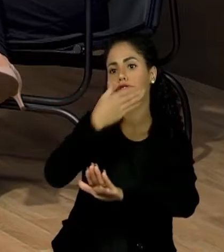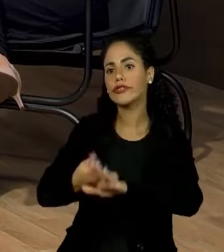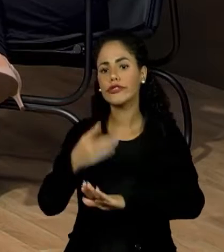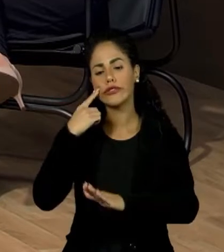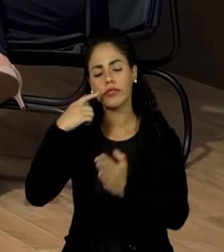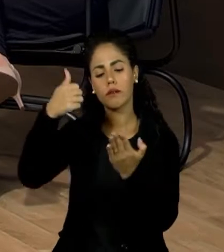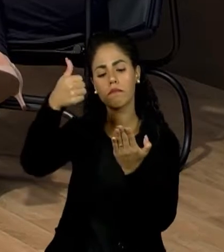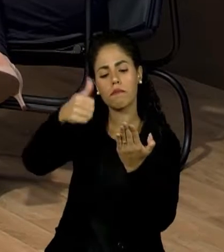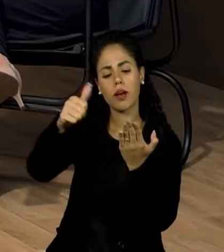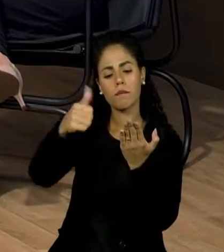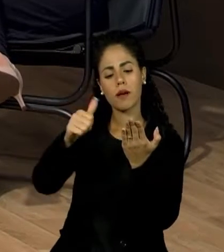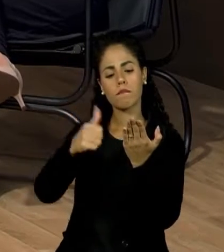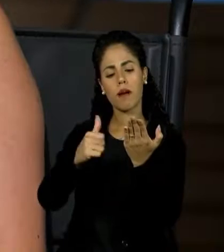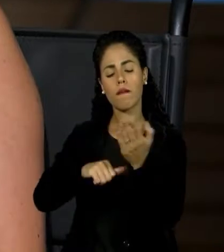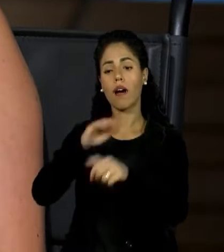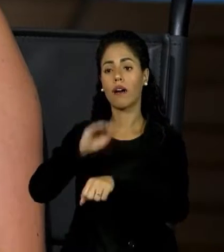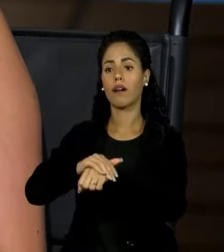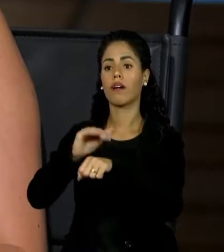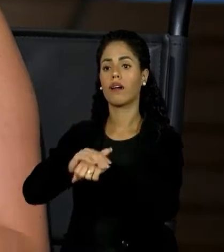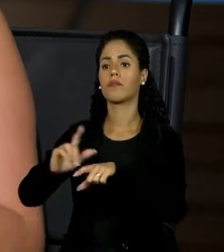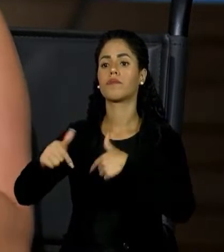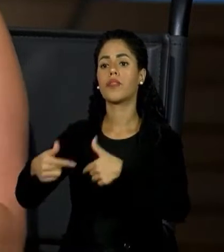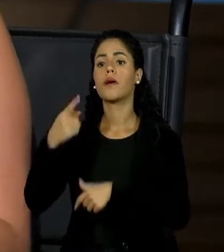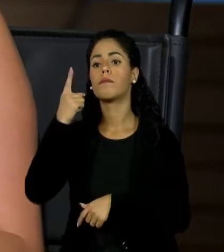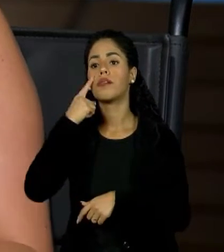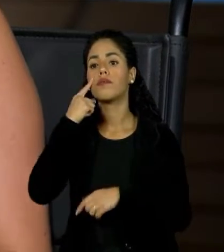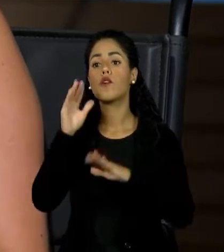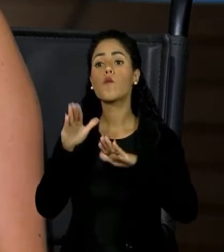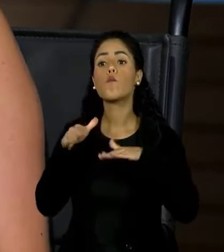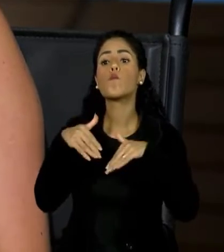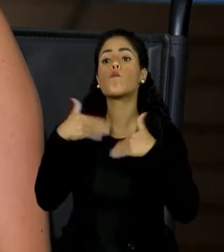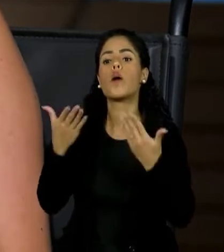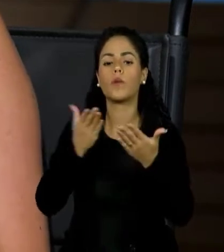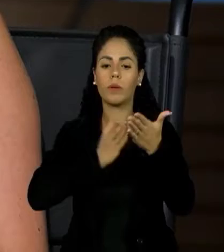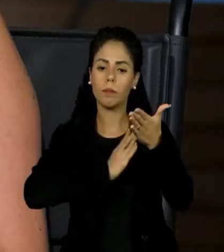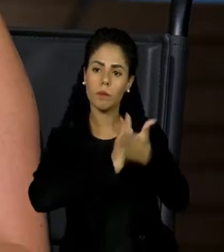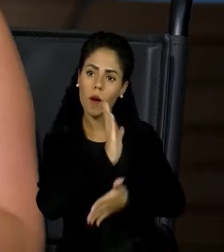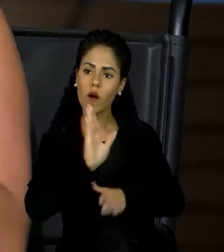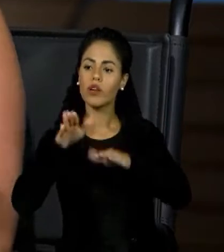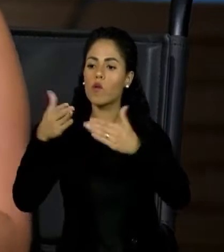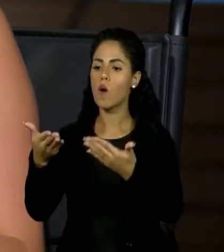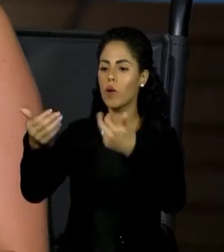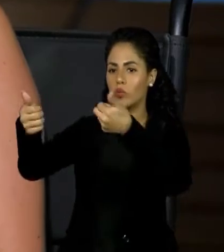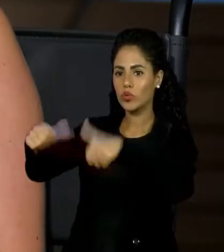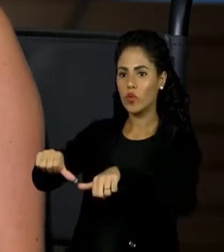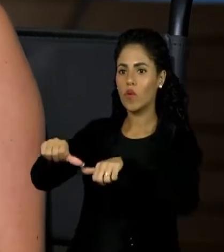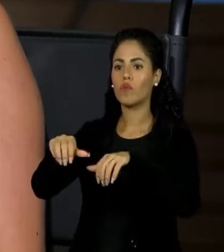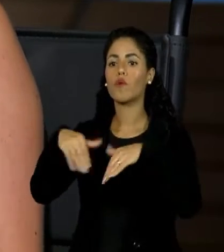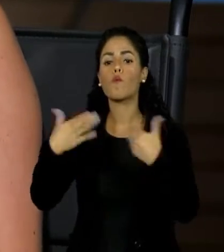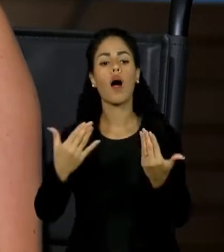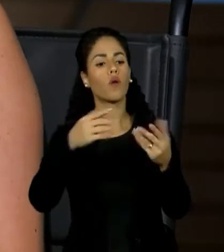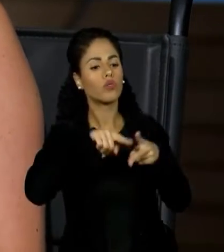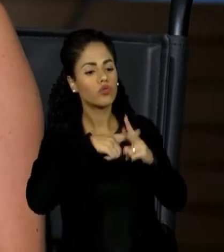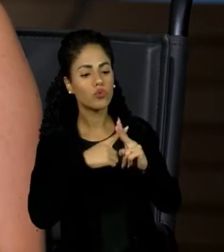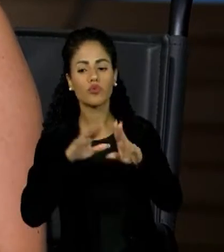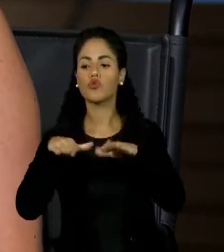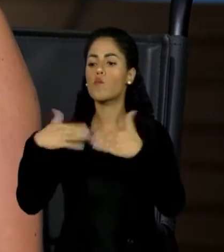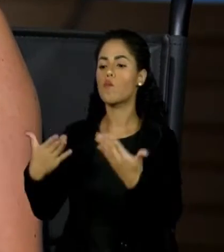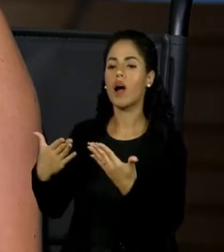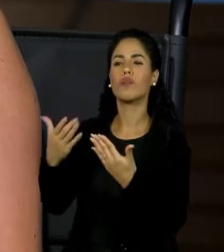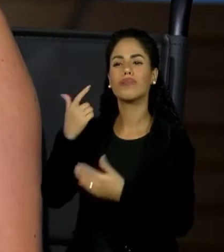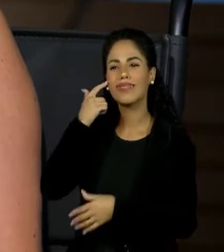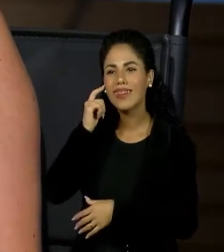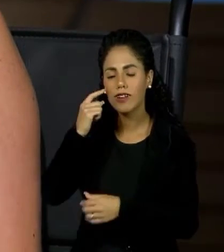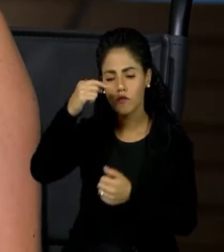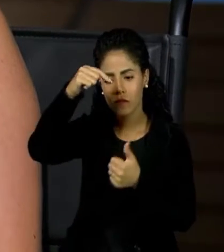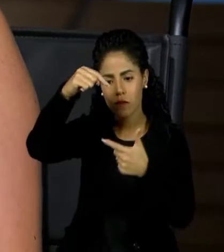analisando uma política pública, para saber se ele vai aprovar, para saber quais as consequências, quais os ajustes precisam ser feitos.